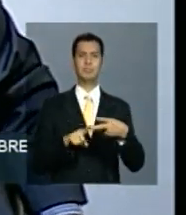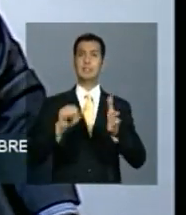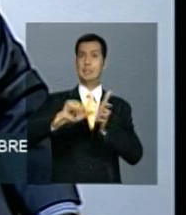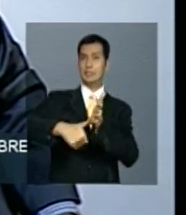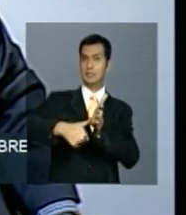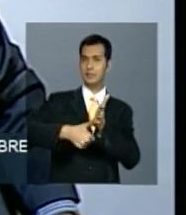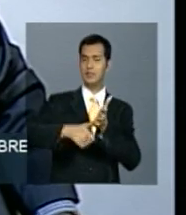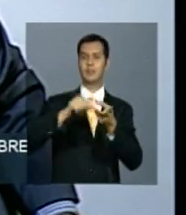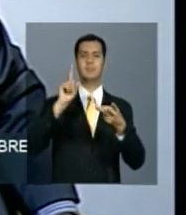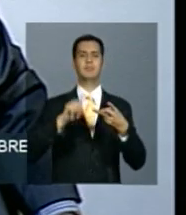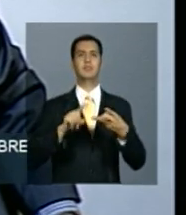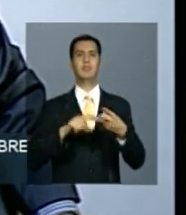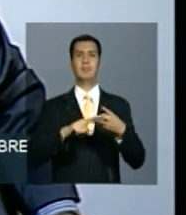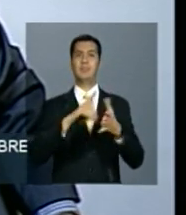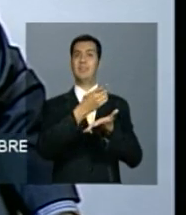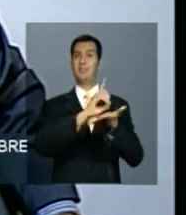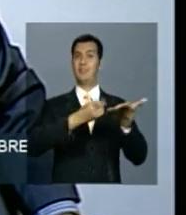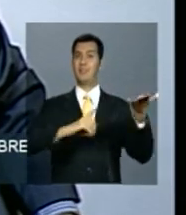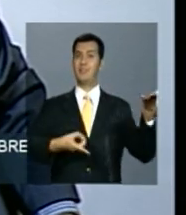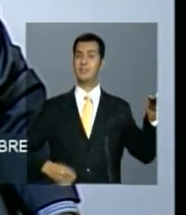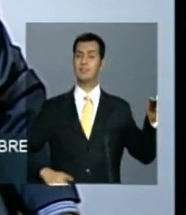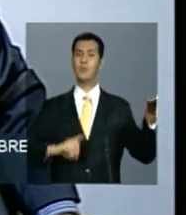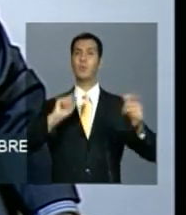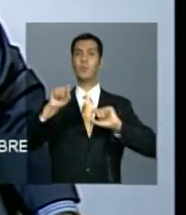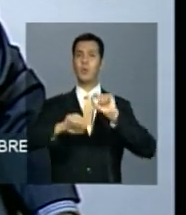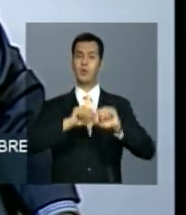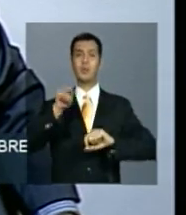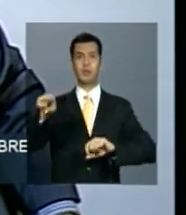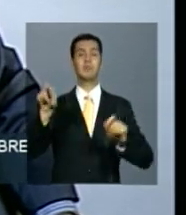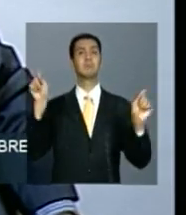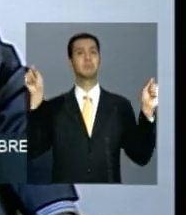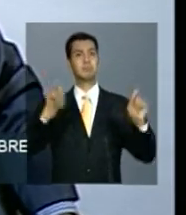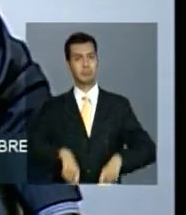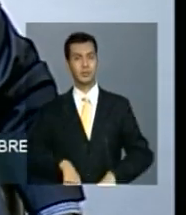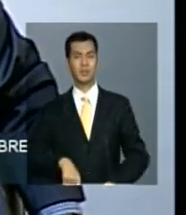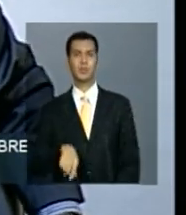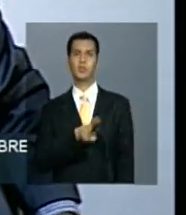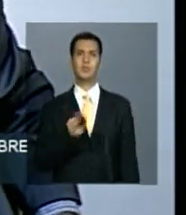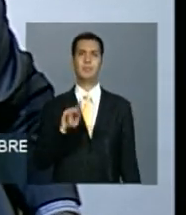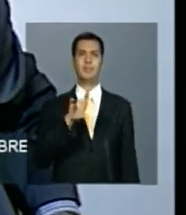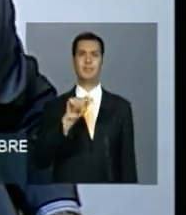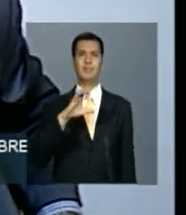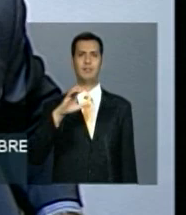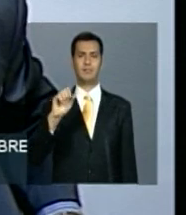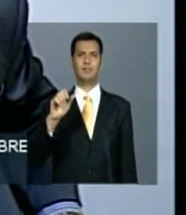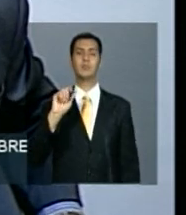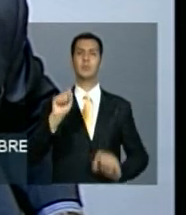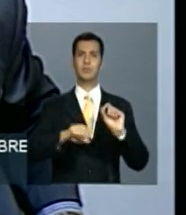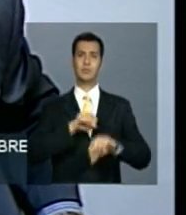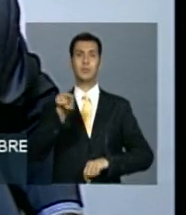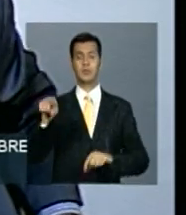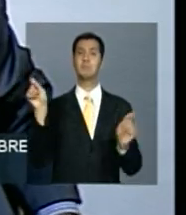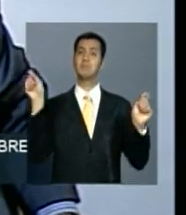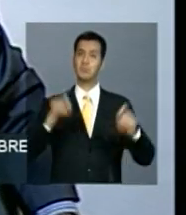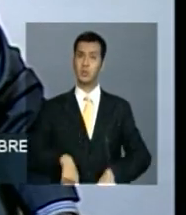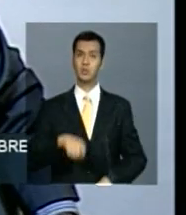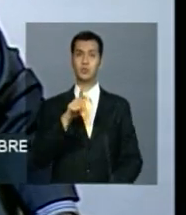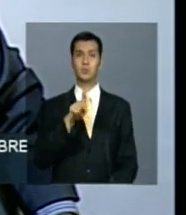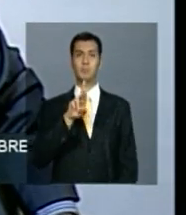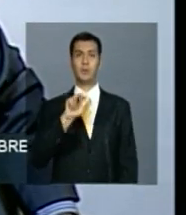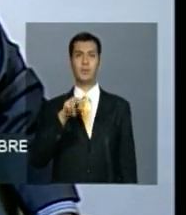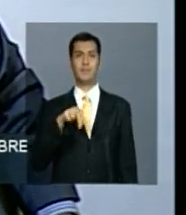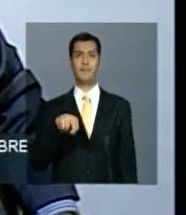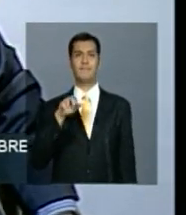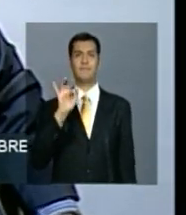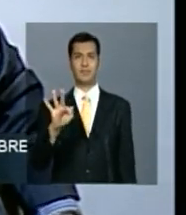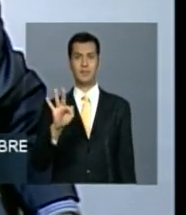de declaração de aptidão ah adap como a gente chama declaração de aptidão ao Pronaf que é o nosso programa